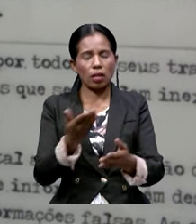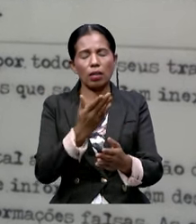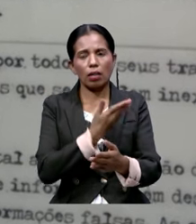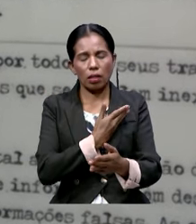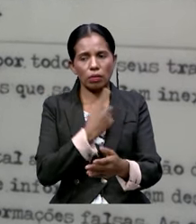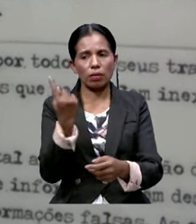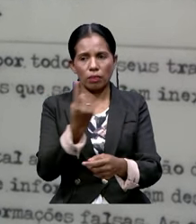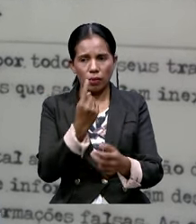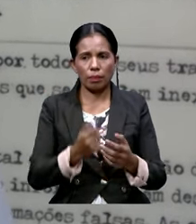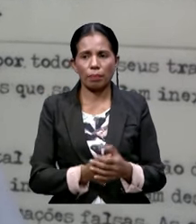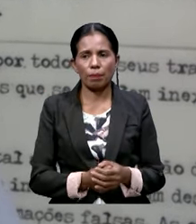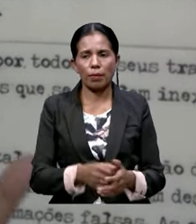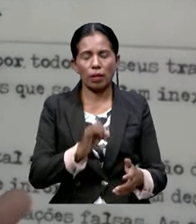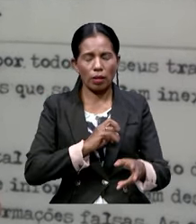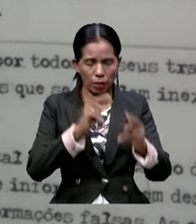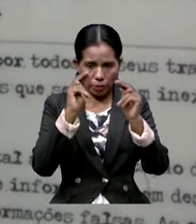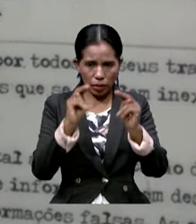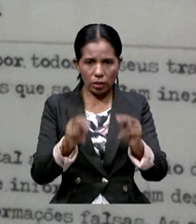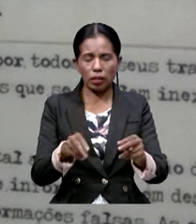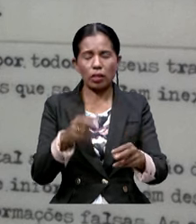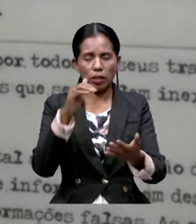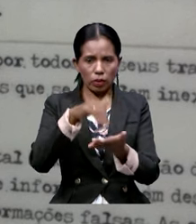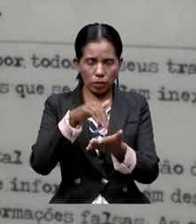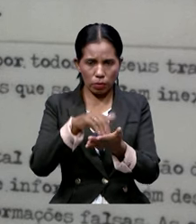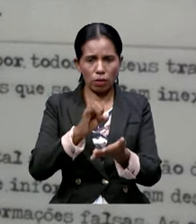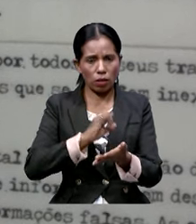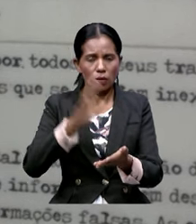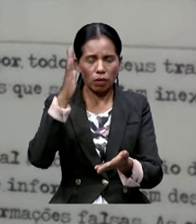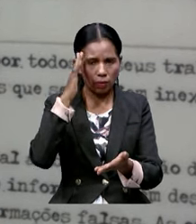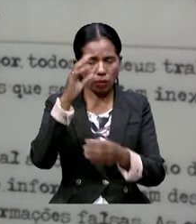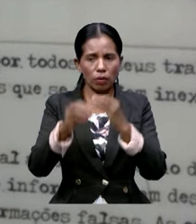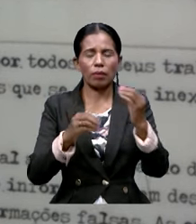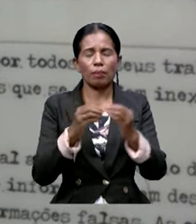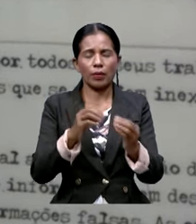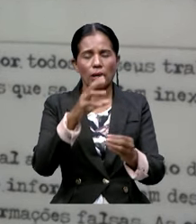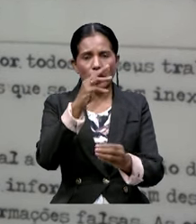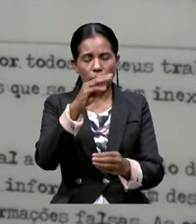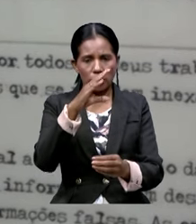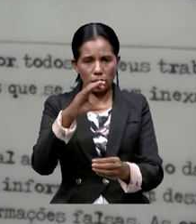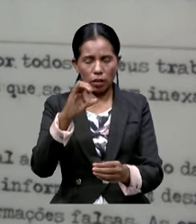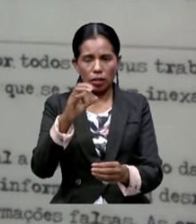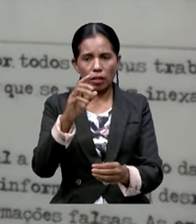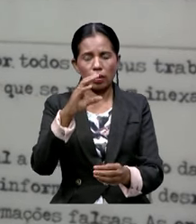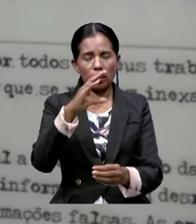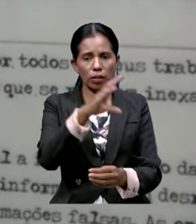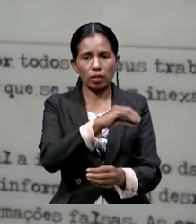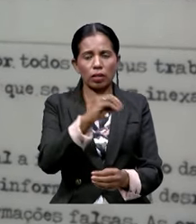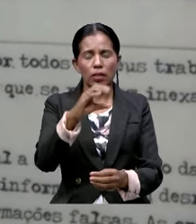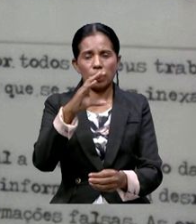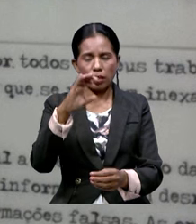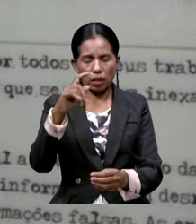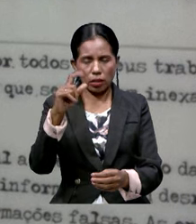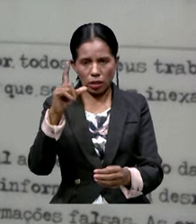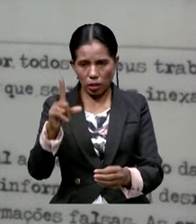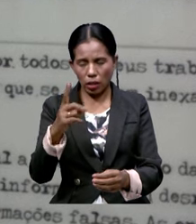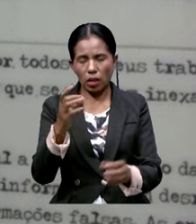los kalan anto ne mo dem persisi estudu ida ne bahno in katak Câmara de Comércio e Indústria proativo los acompanha a situação, né? Comunica com o